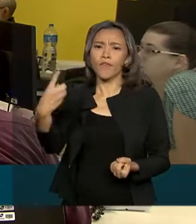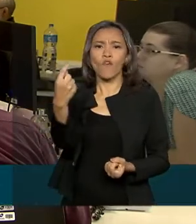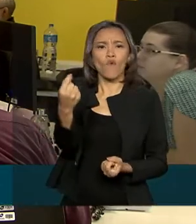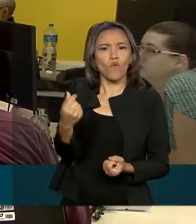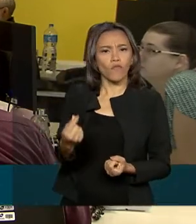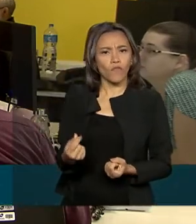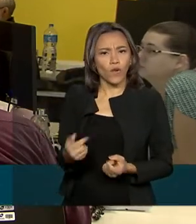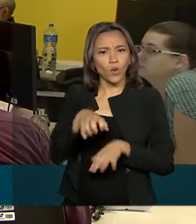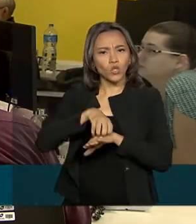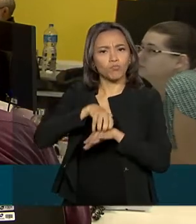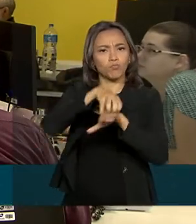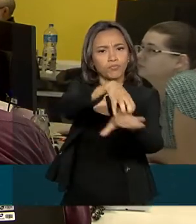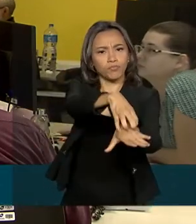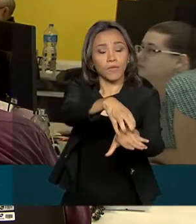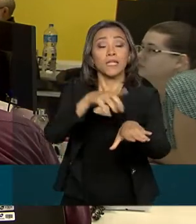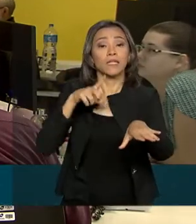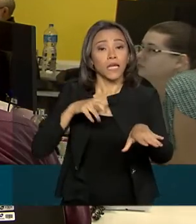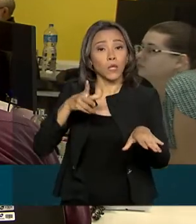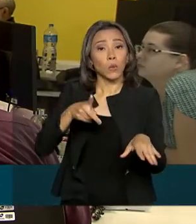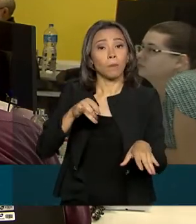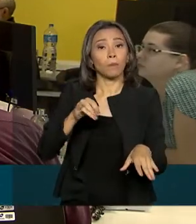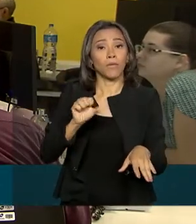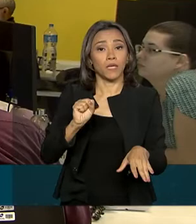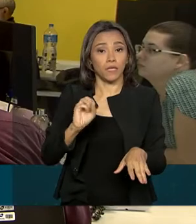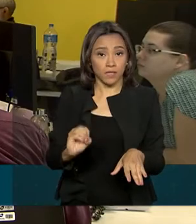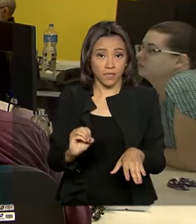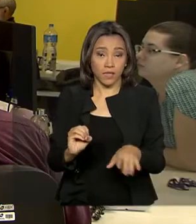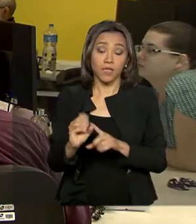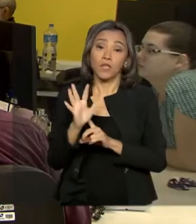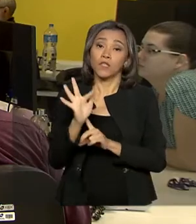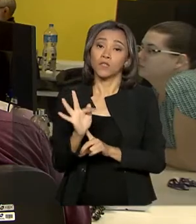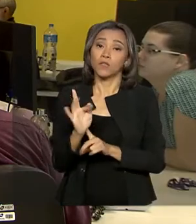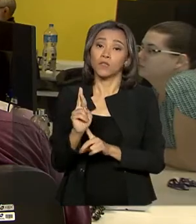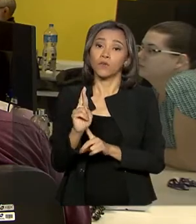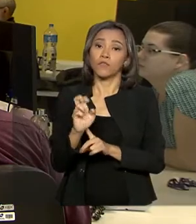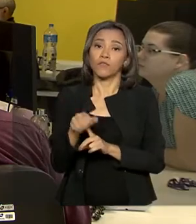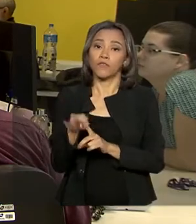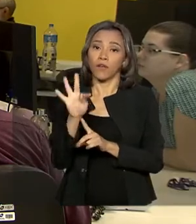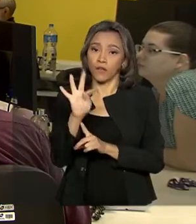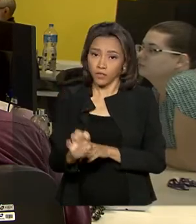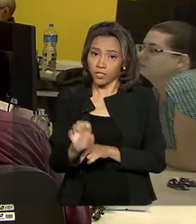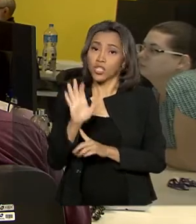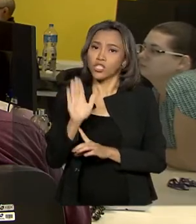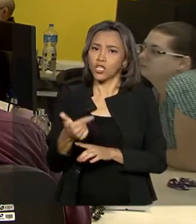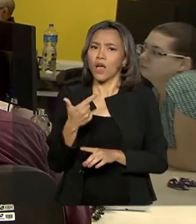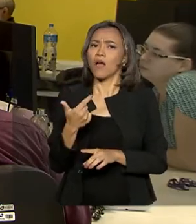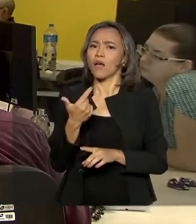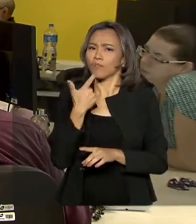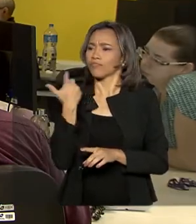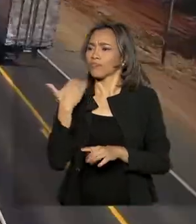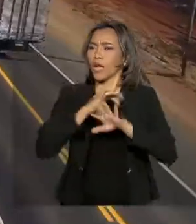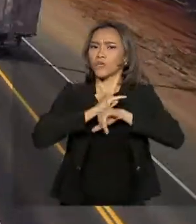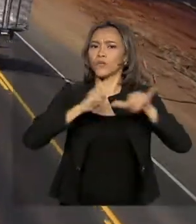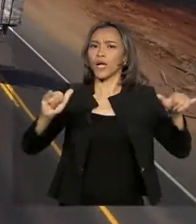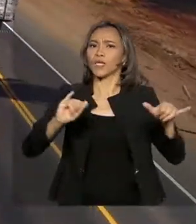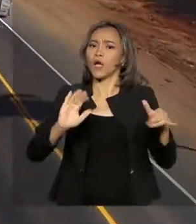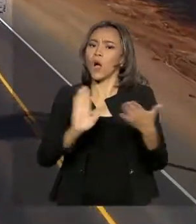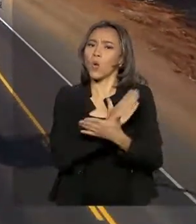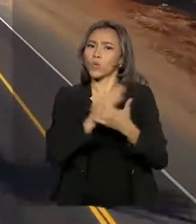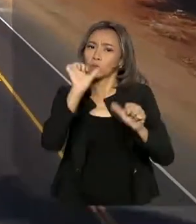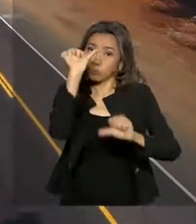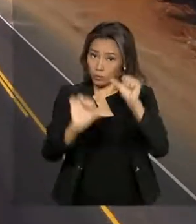ANTT, determina o piso mínimo do frete para o transporte rodoviário de carga e foi divulgada com algumas mudanças. A partir da